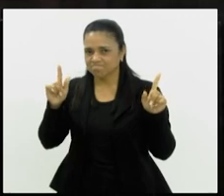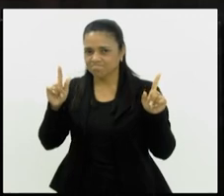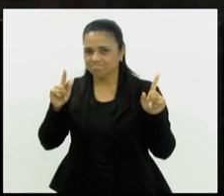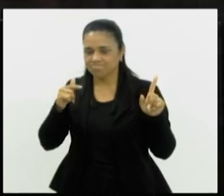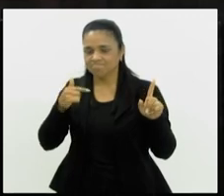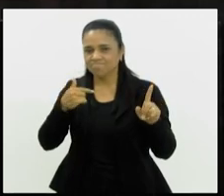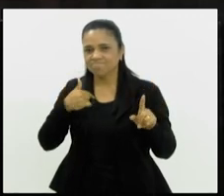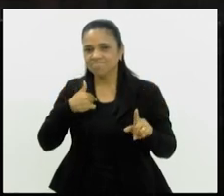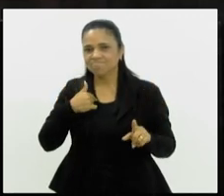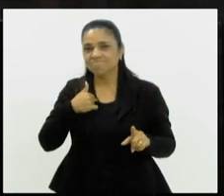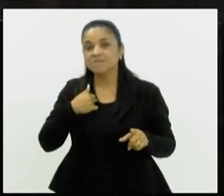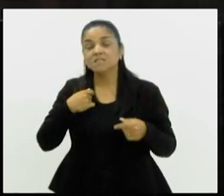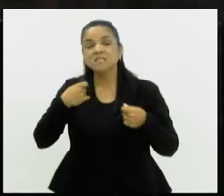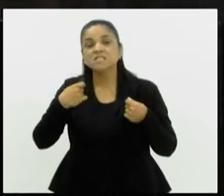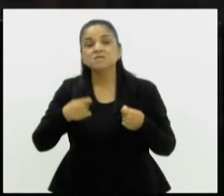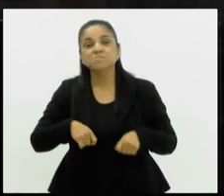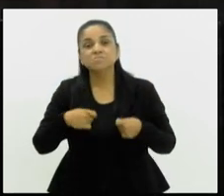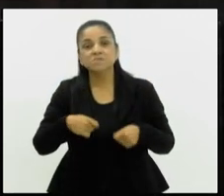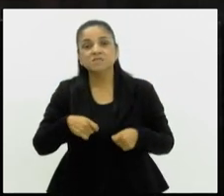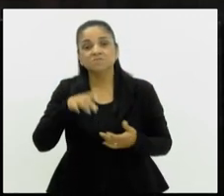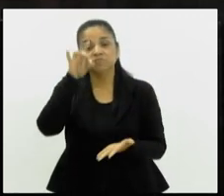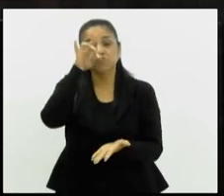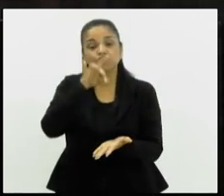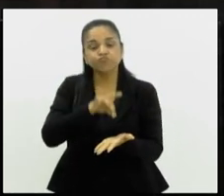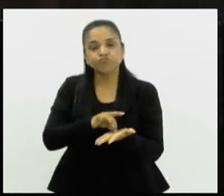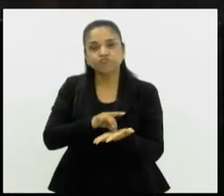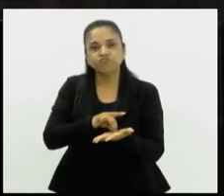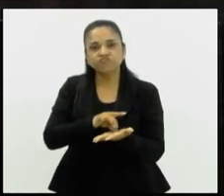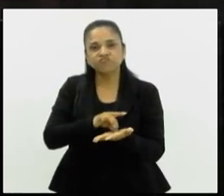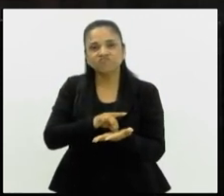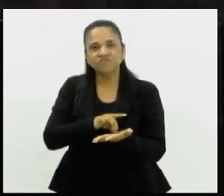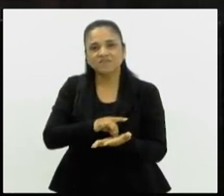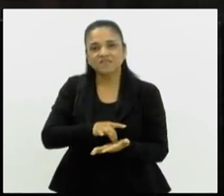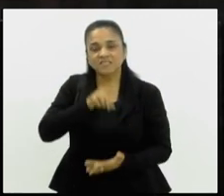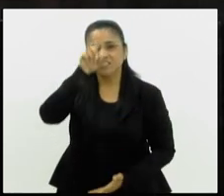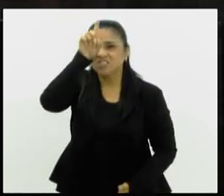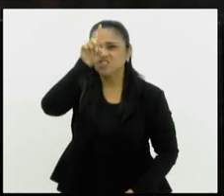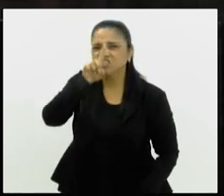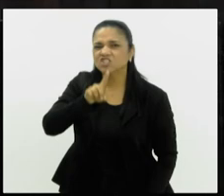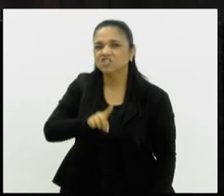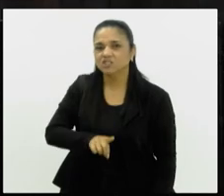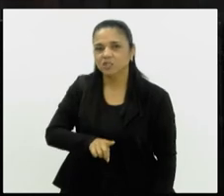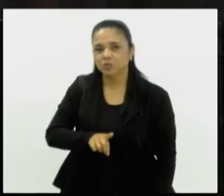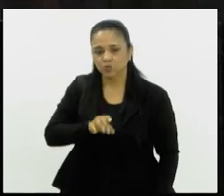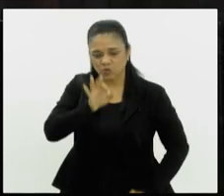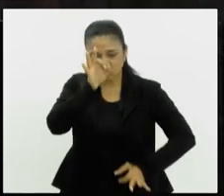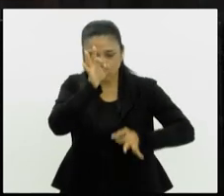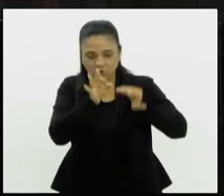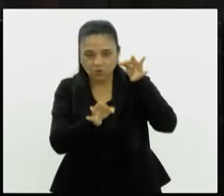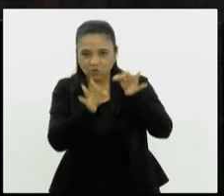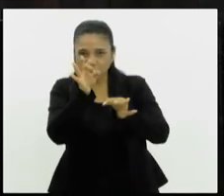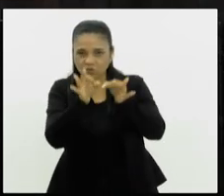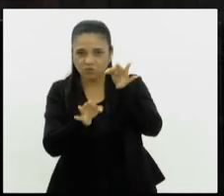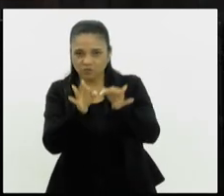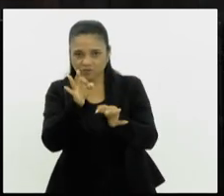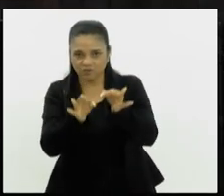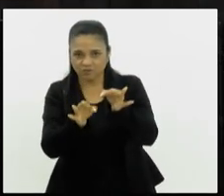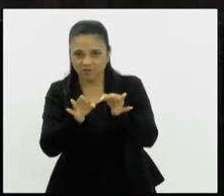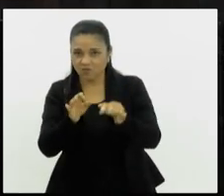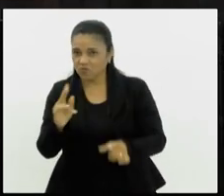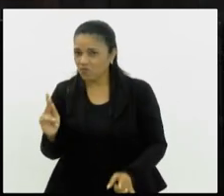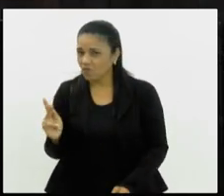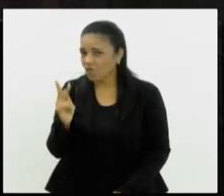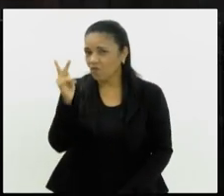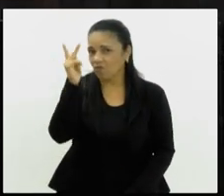nível que precisa ser feito, que é o nível da dignidade, da justiça, do